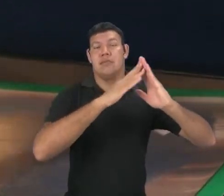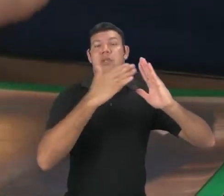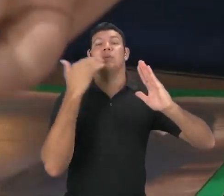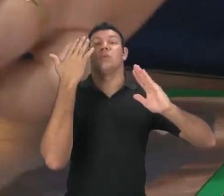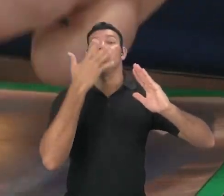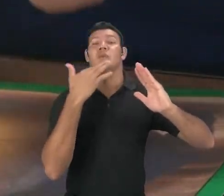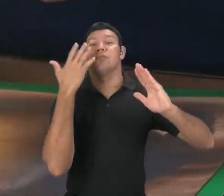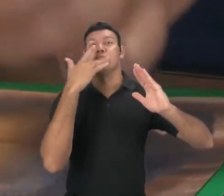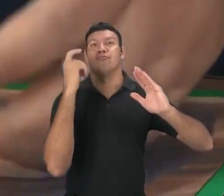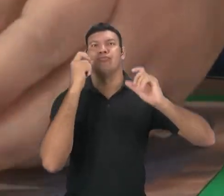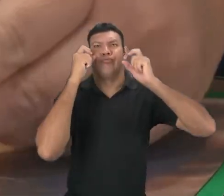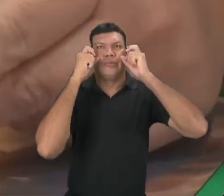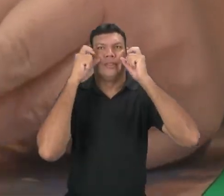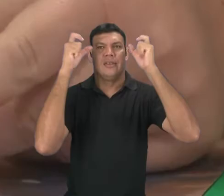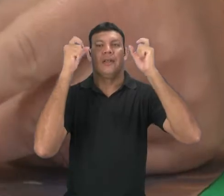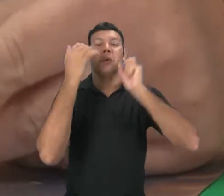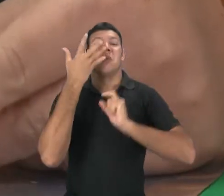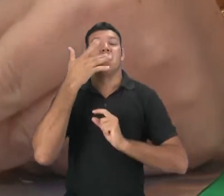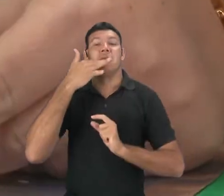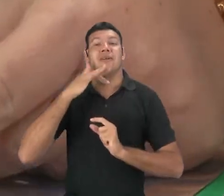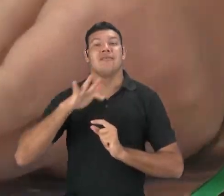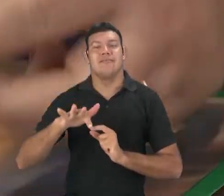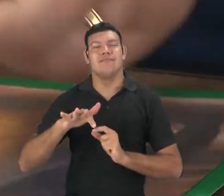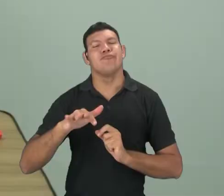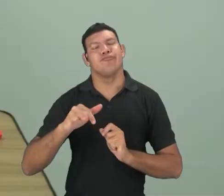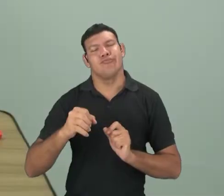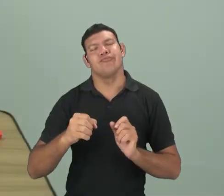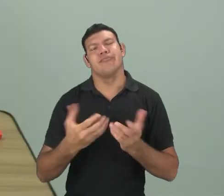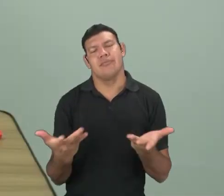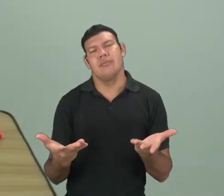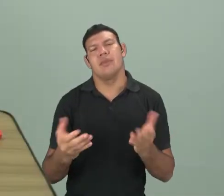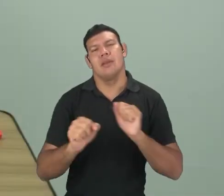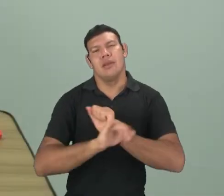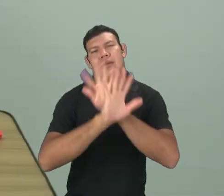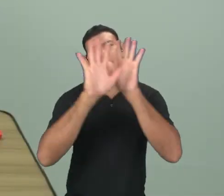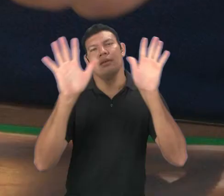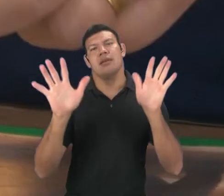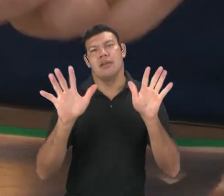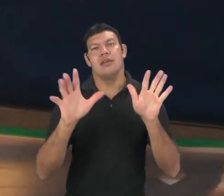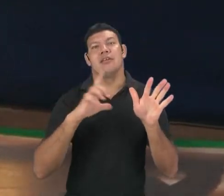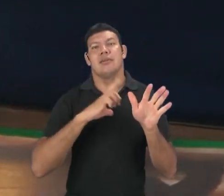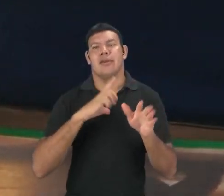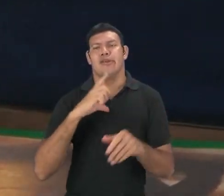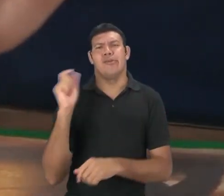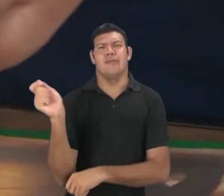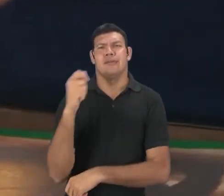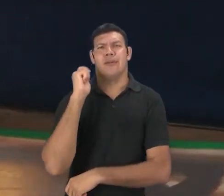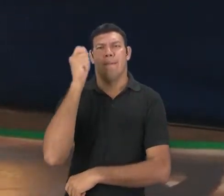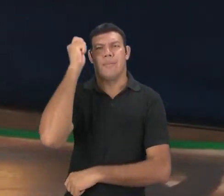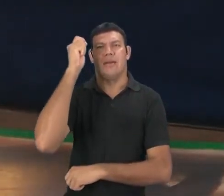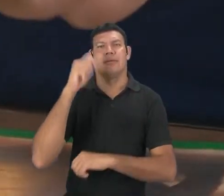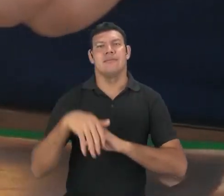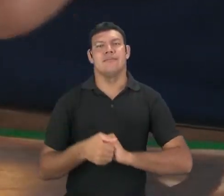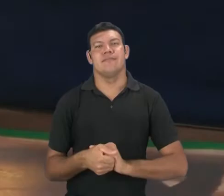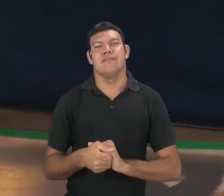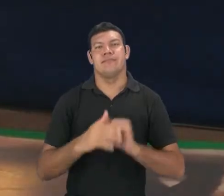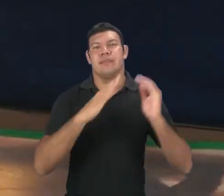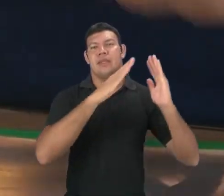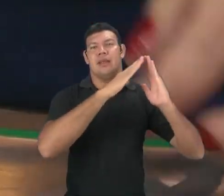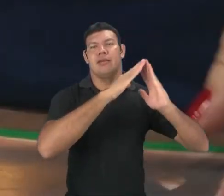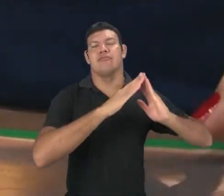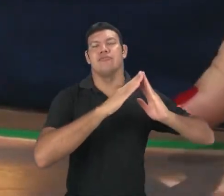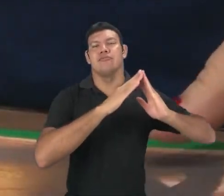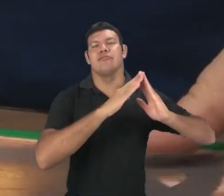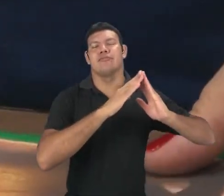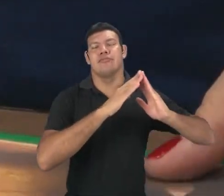né, que chama a atenção das crianças. É claro que a gente vê aqui a parte mágica, né? Casinha toda cheia